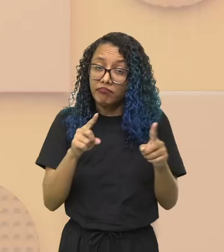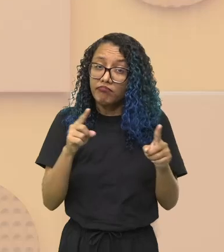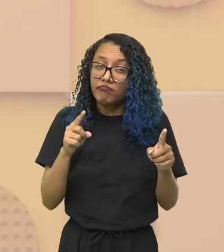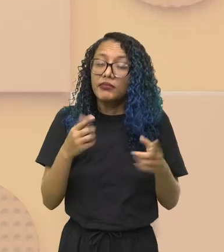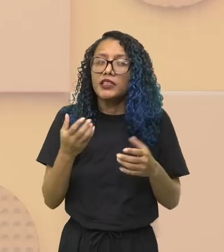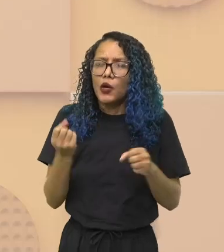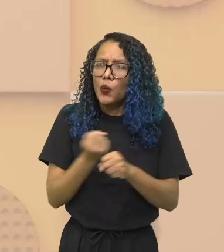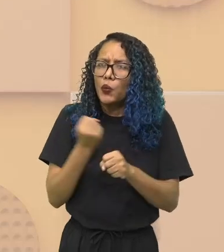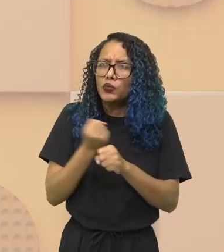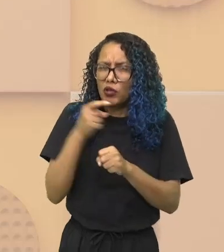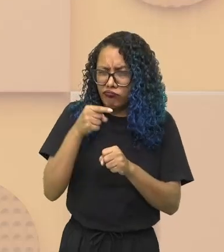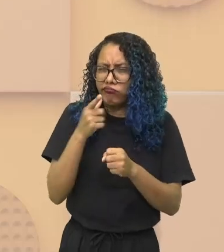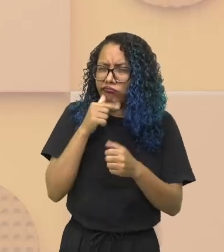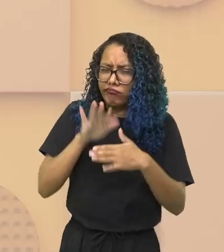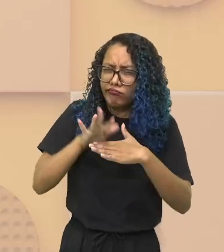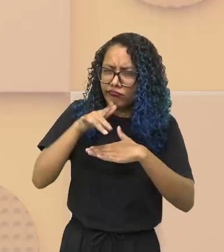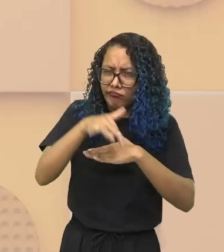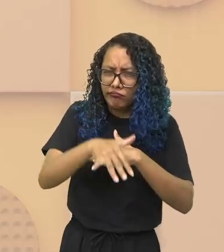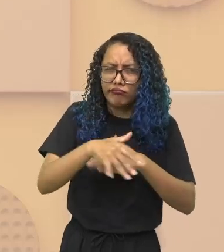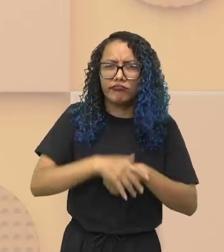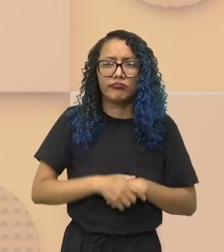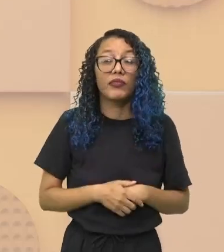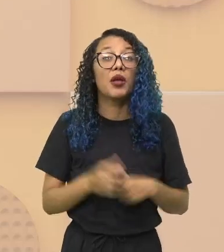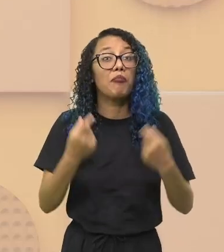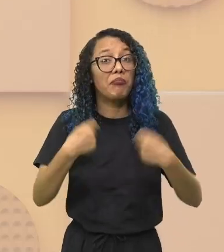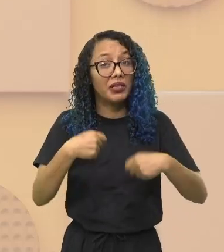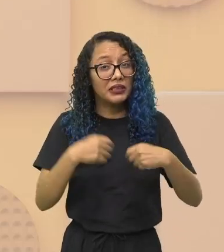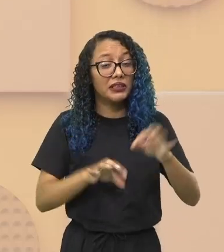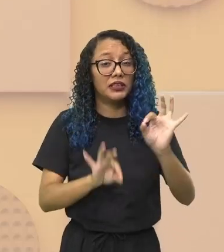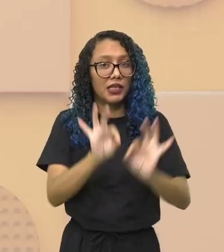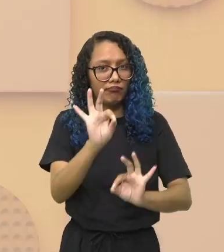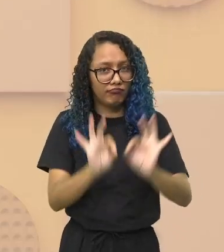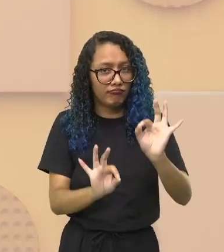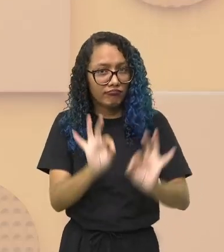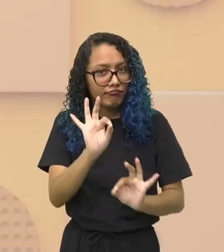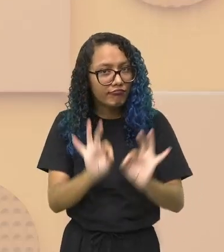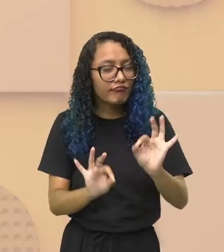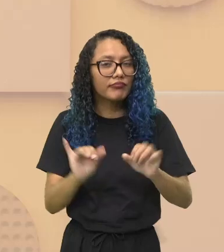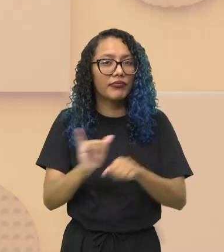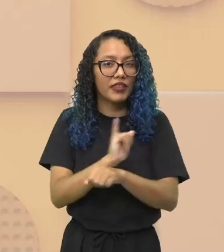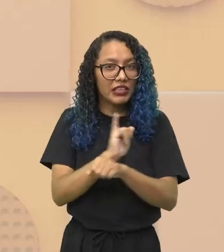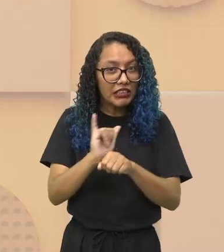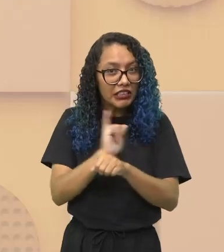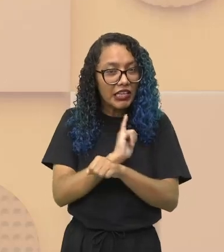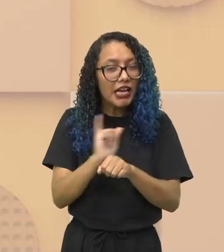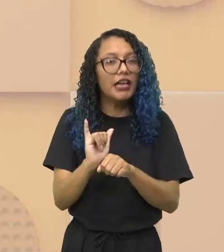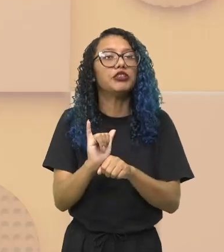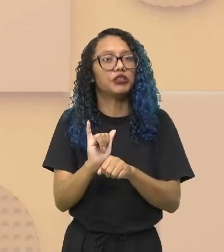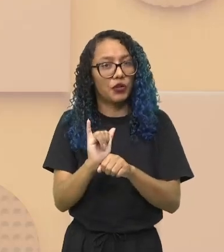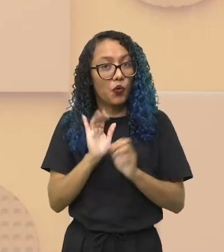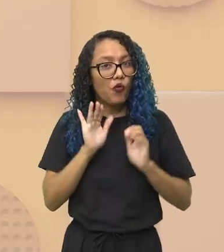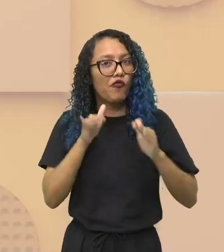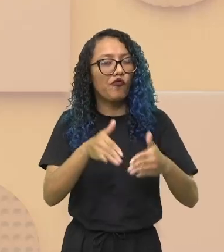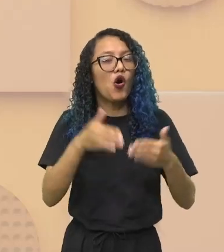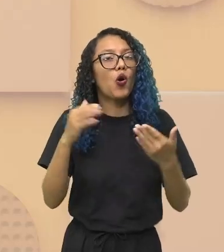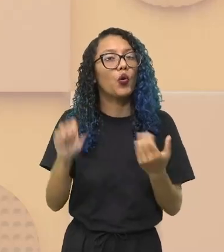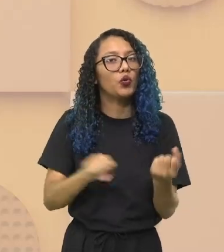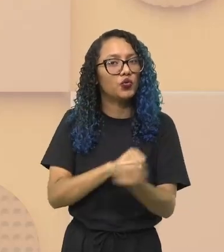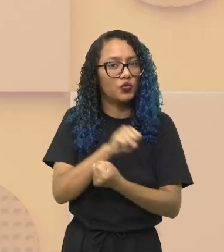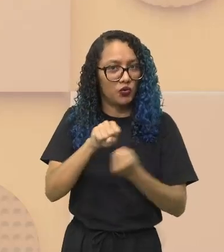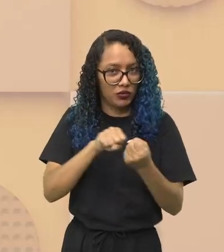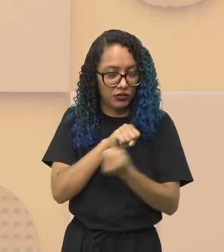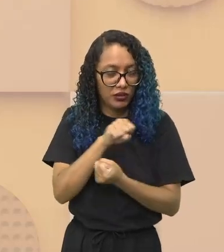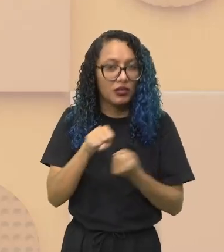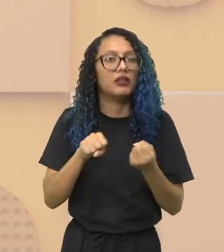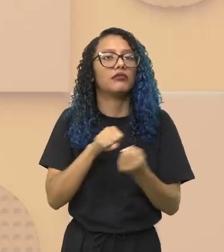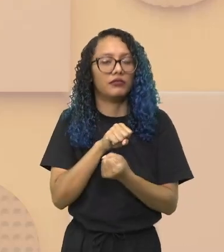ser tem que ser feito um planejamento aí, né, de uma forma bastante sustentável para que se construa